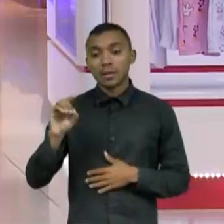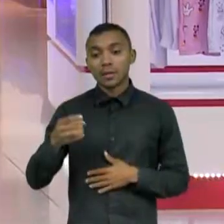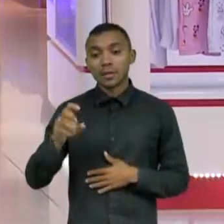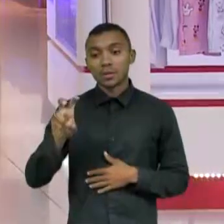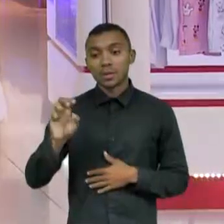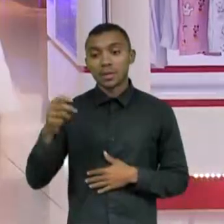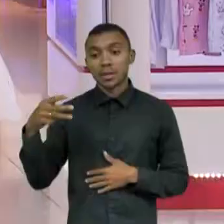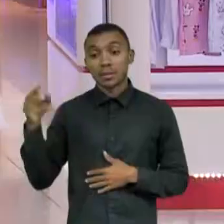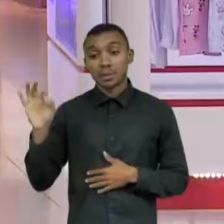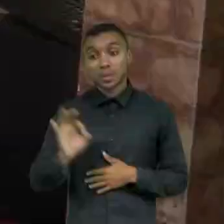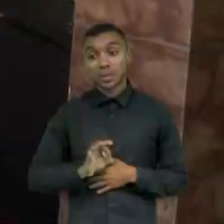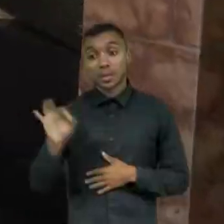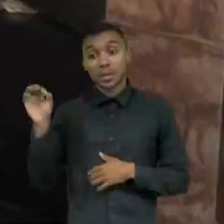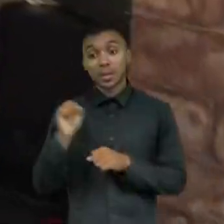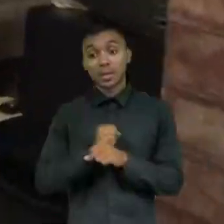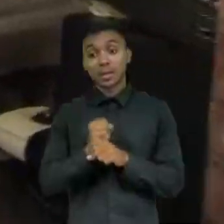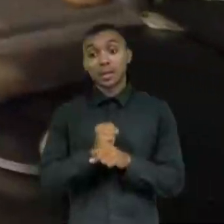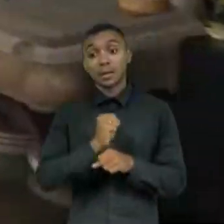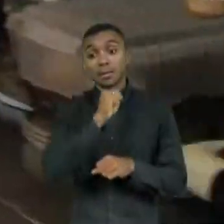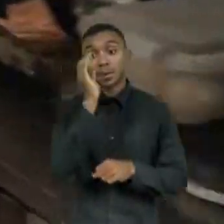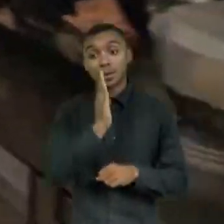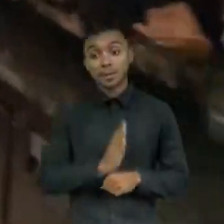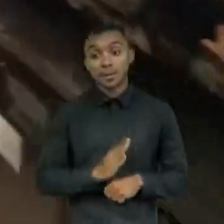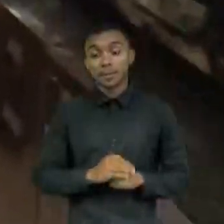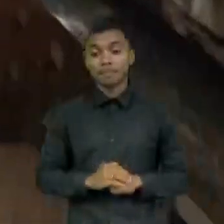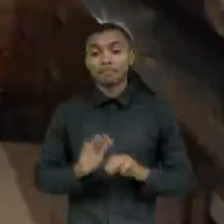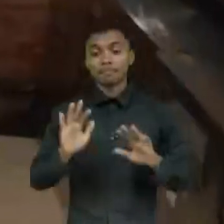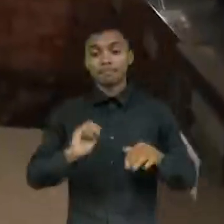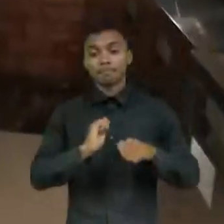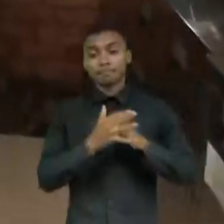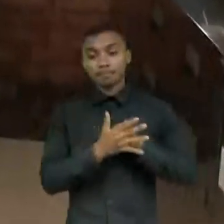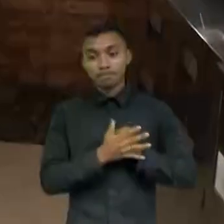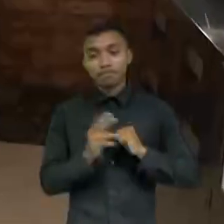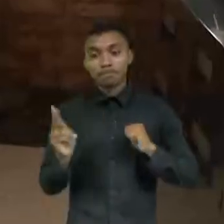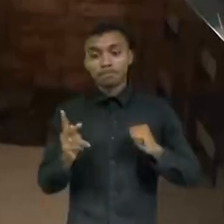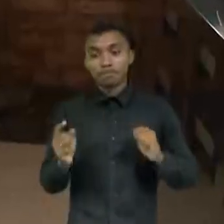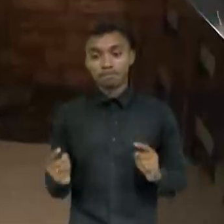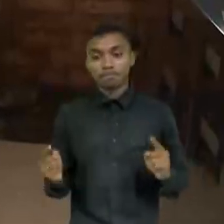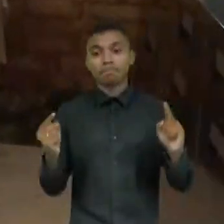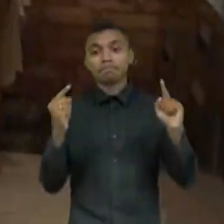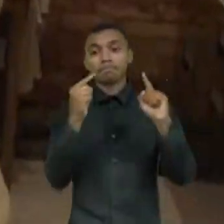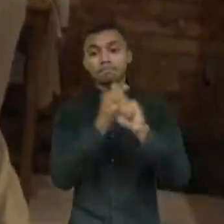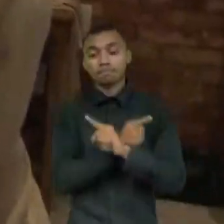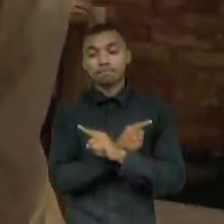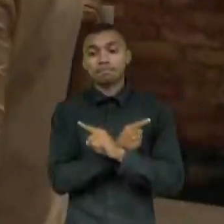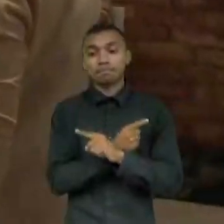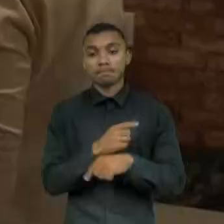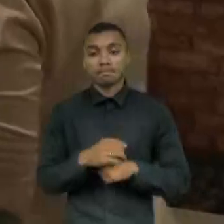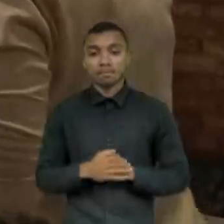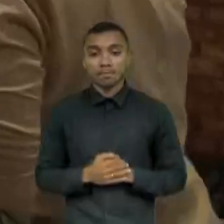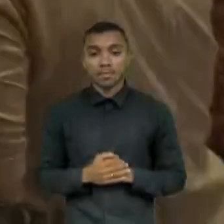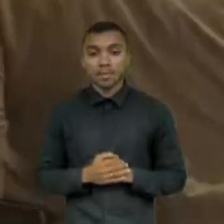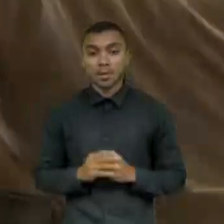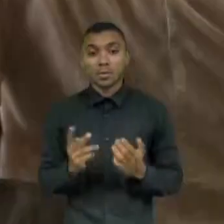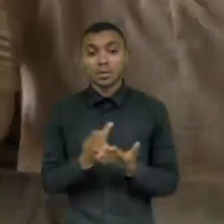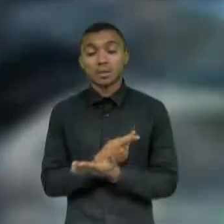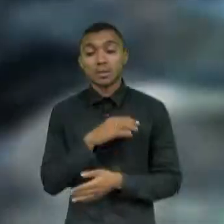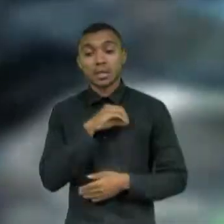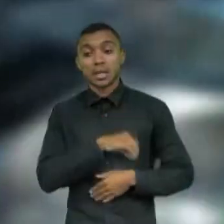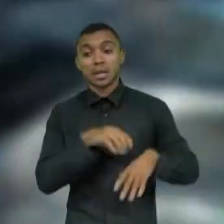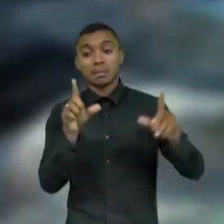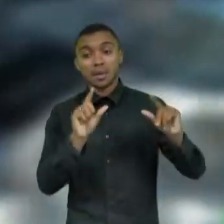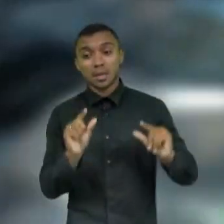0,53% por ano no Brasil. Já a pandemia reverteu a tendência de queda do desemprego, diminuiu a renda domiciliar do